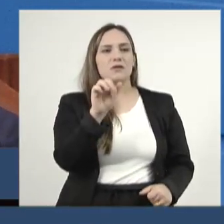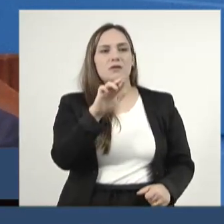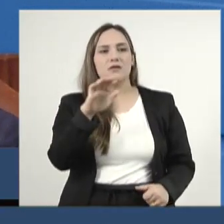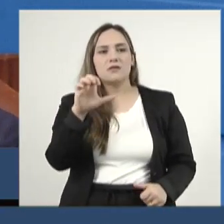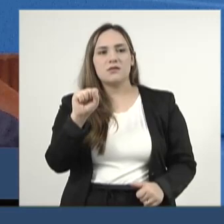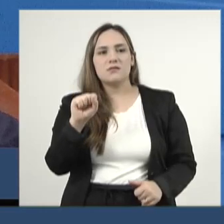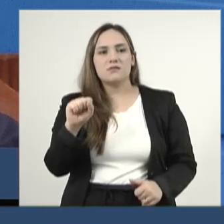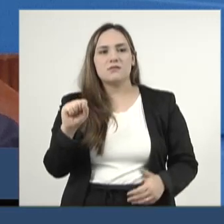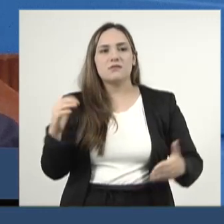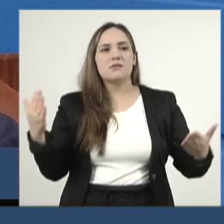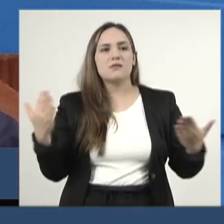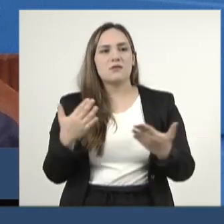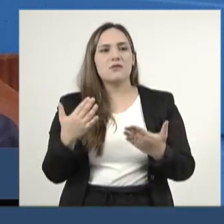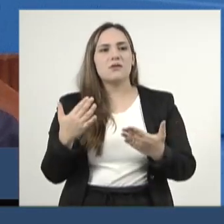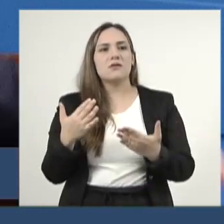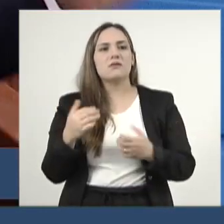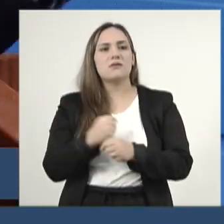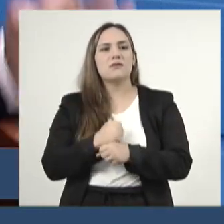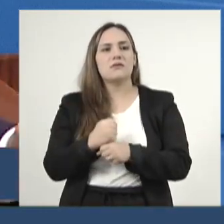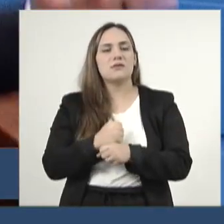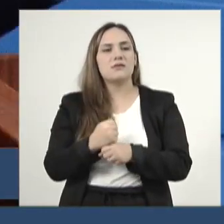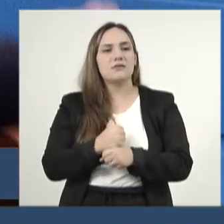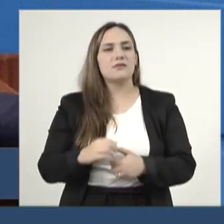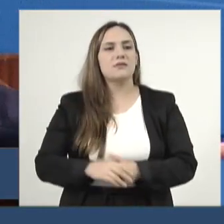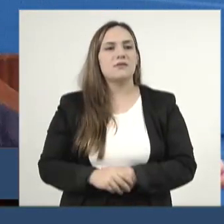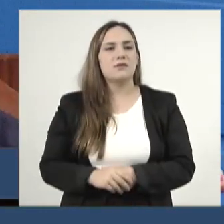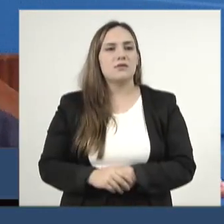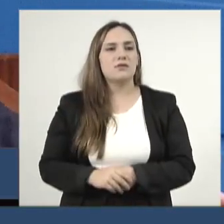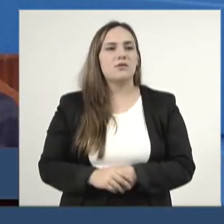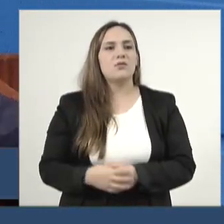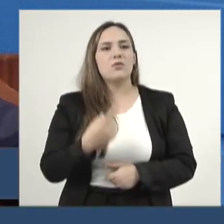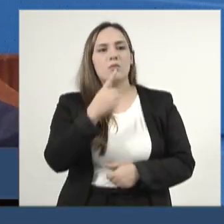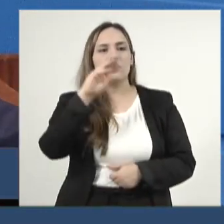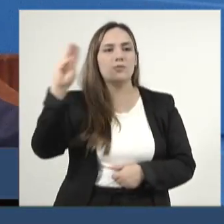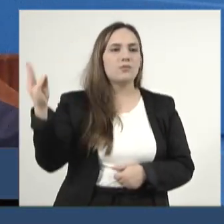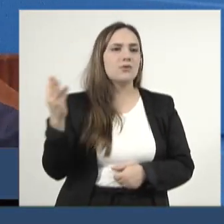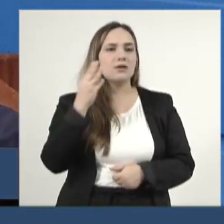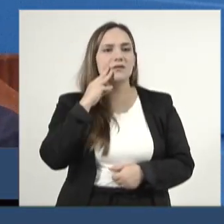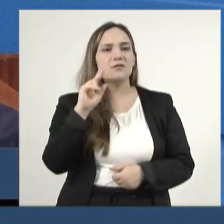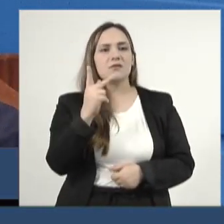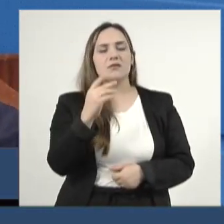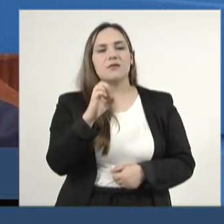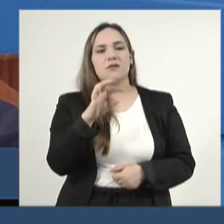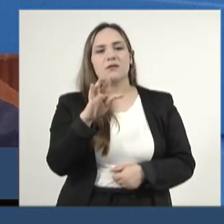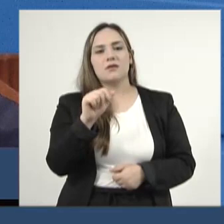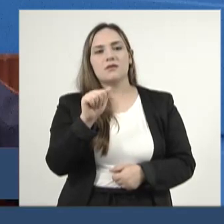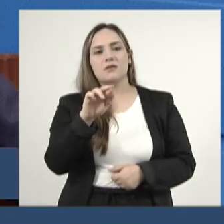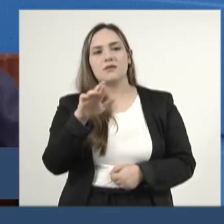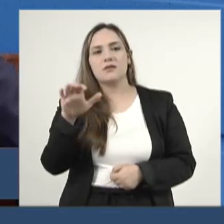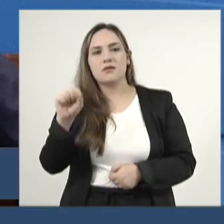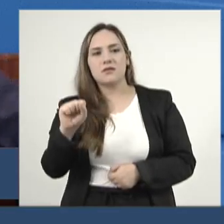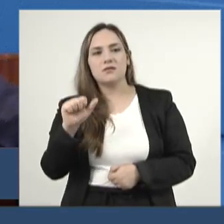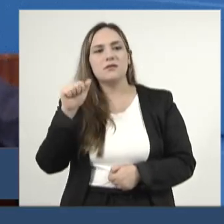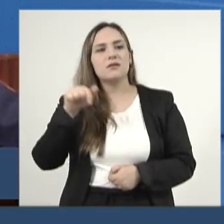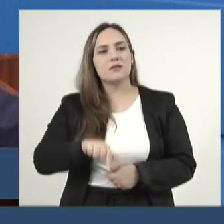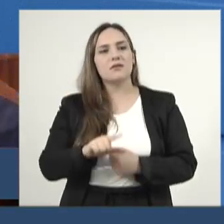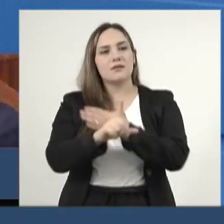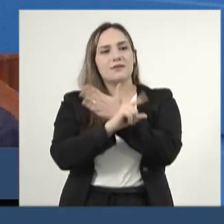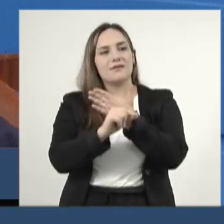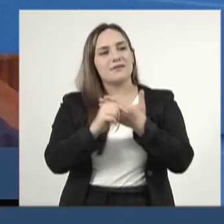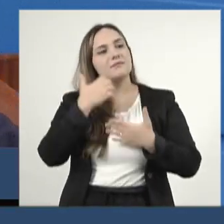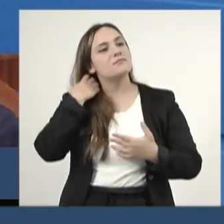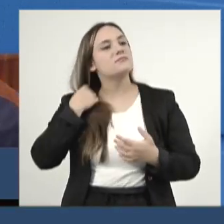nesses últimos dias, mais de 1 milhão de hectares no bioma Pantanal, sendo